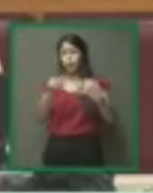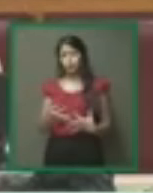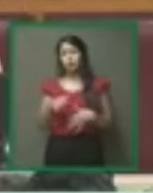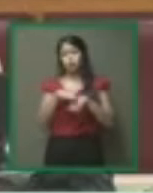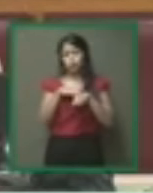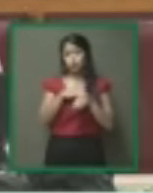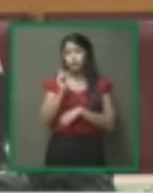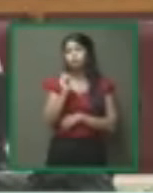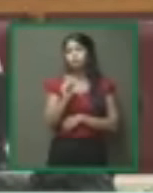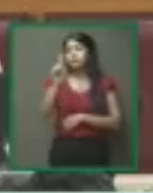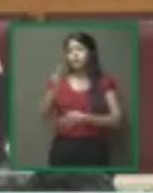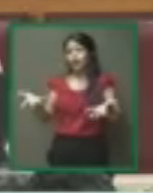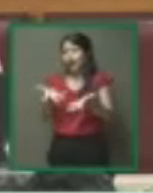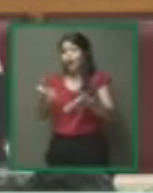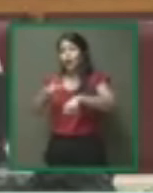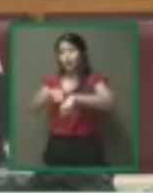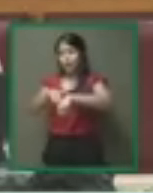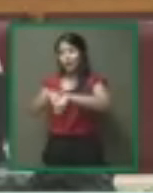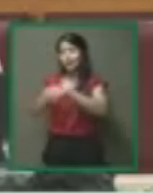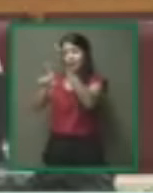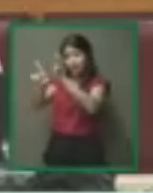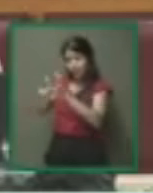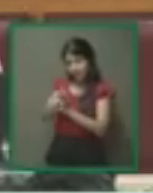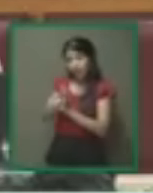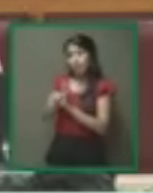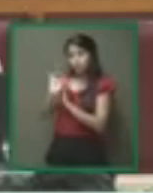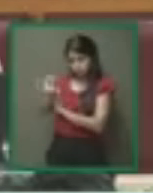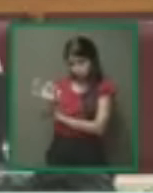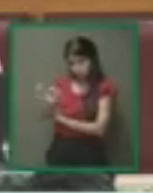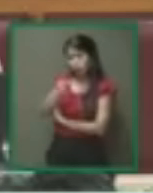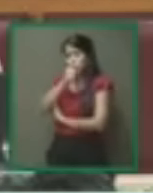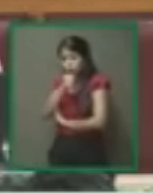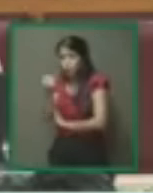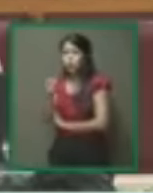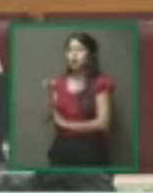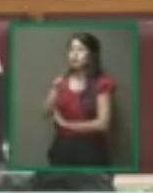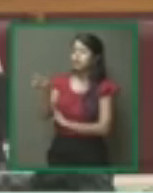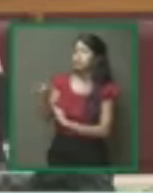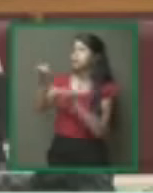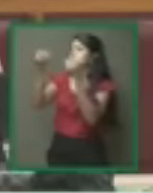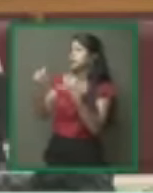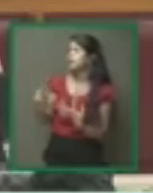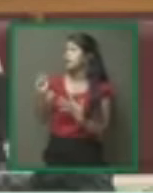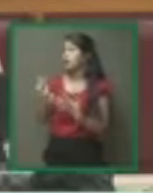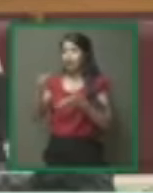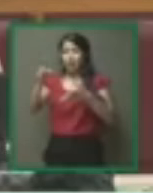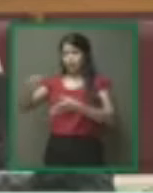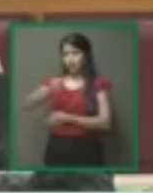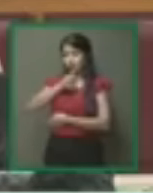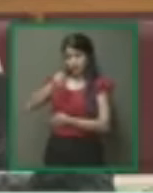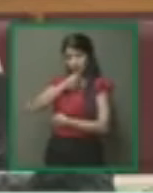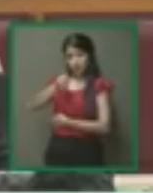agora, é o momento do seu interrogatório, tá? Eu esclareço, o senhor teve a sua entrevista,